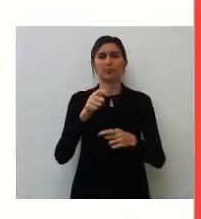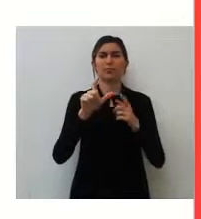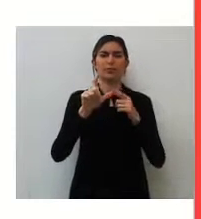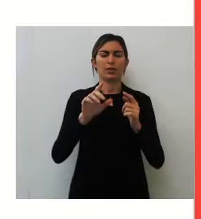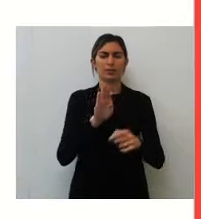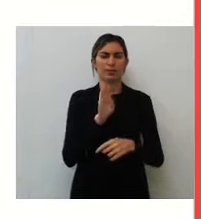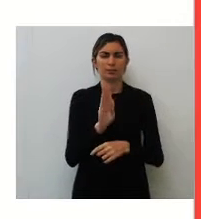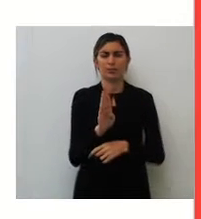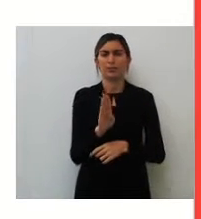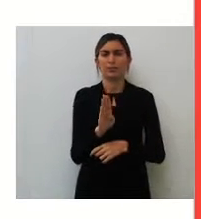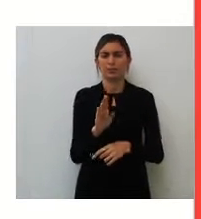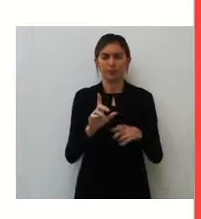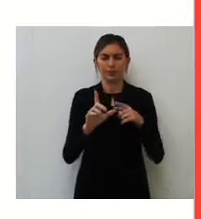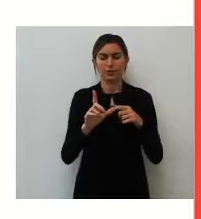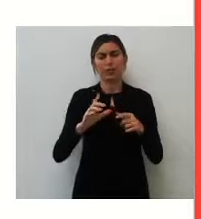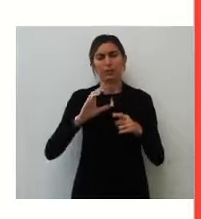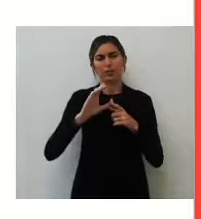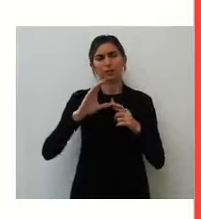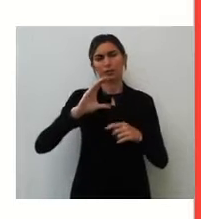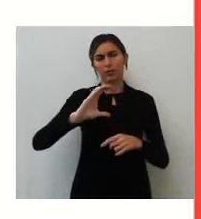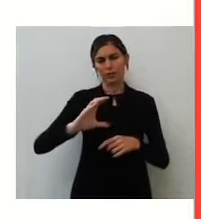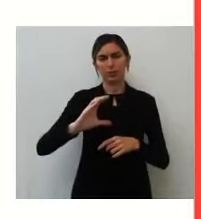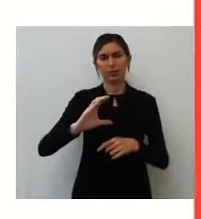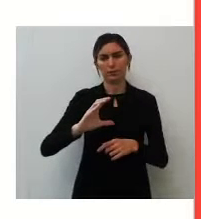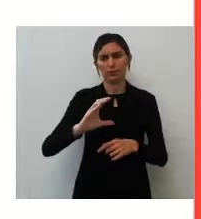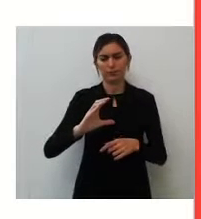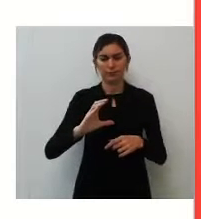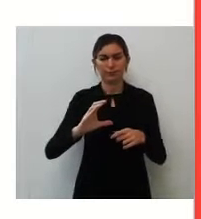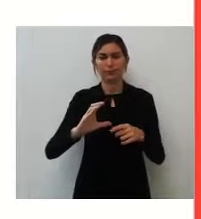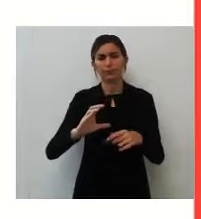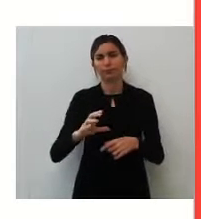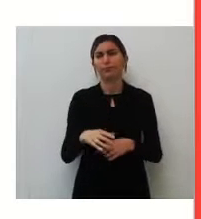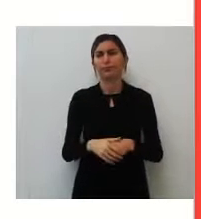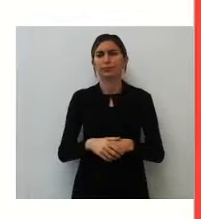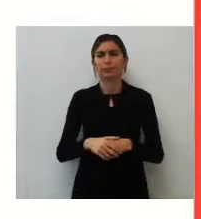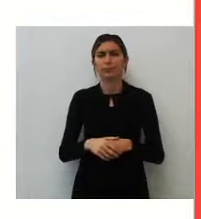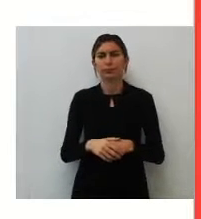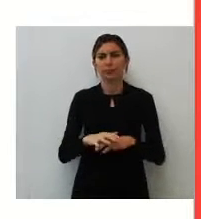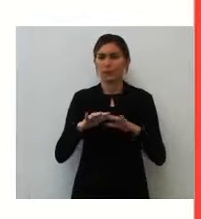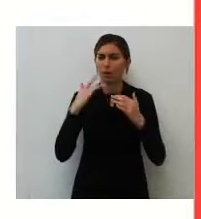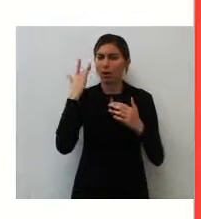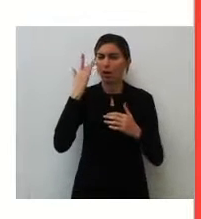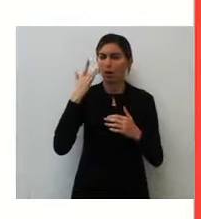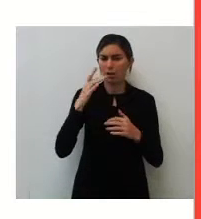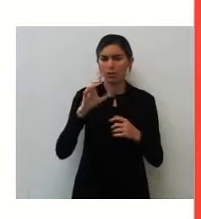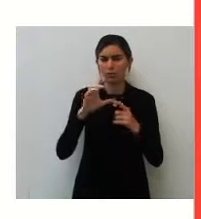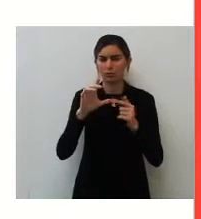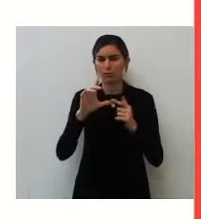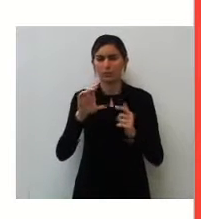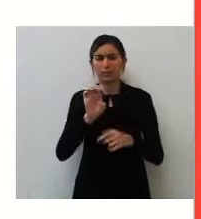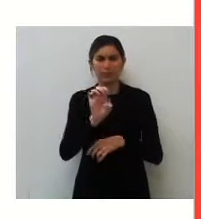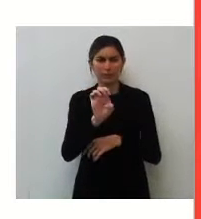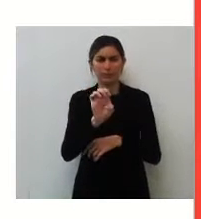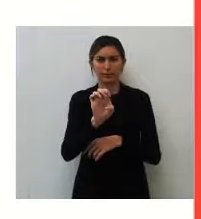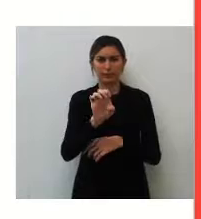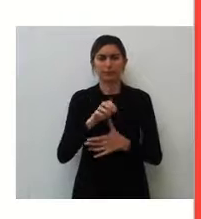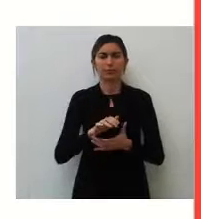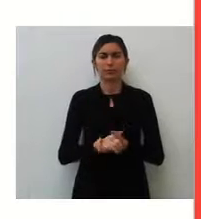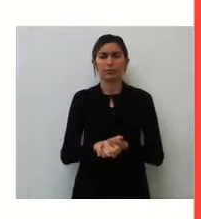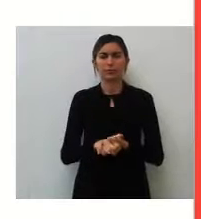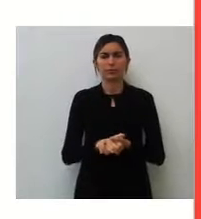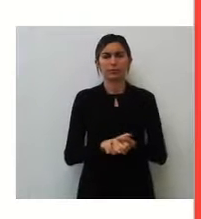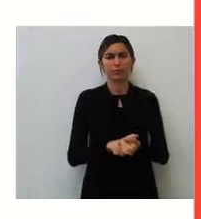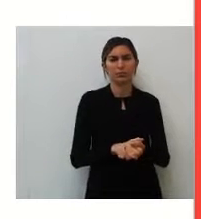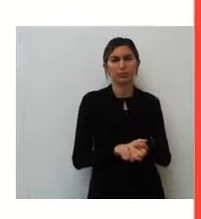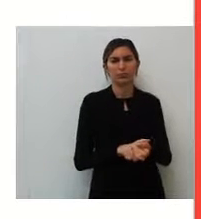letra b letra c e eu acho que vai até a letra e deixa só passar esse slide que